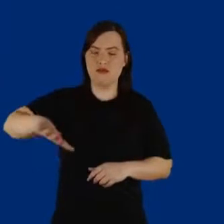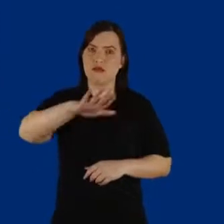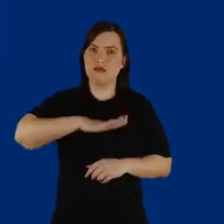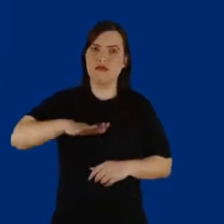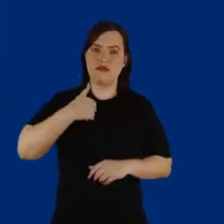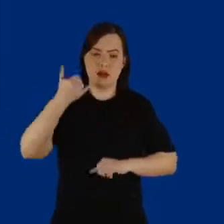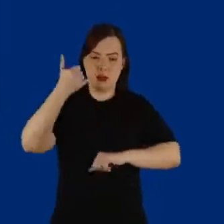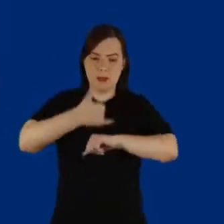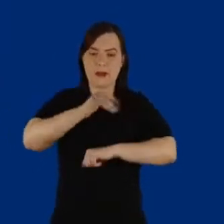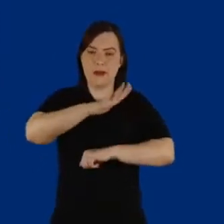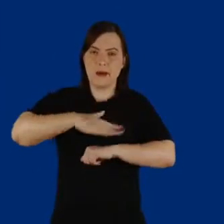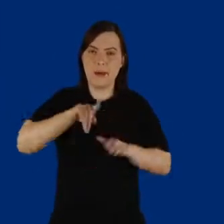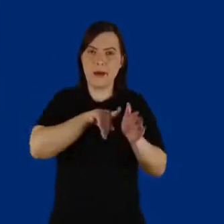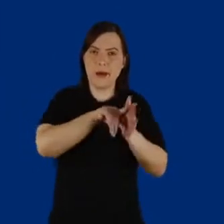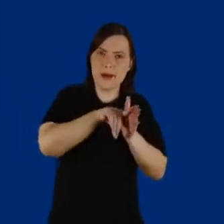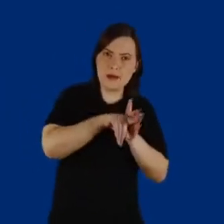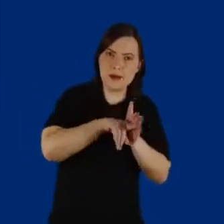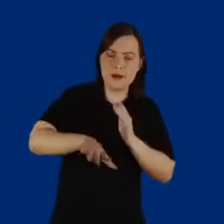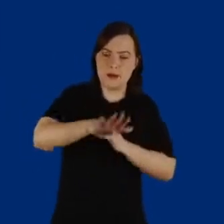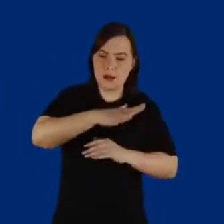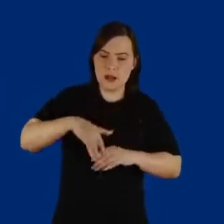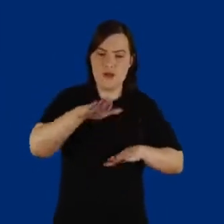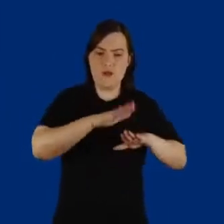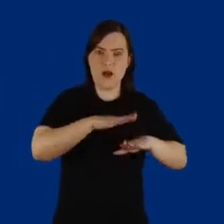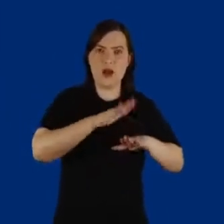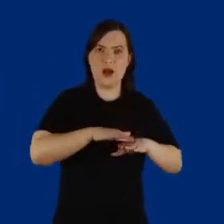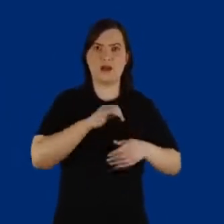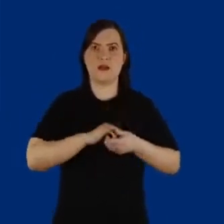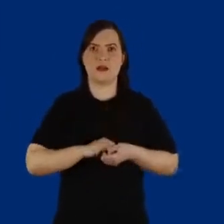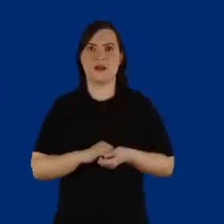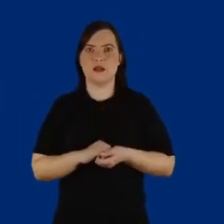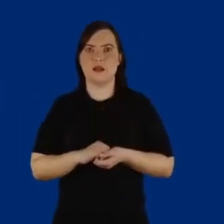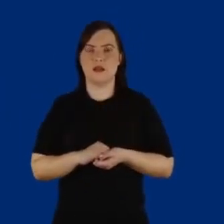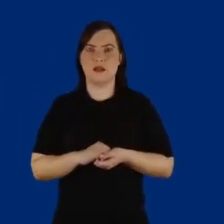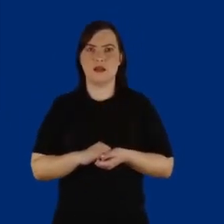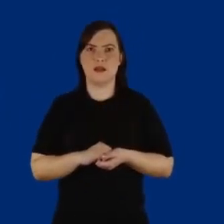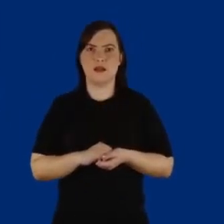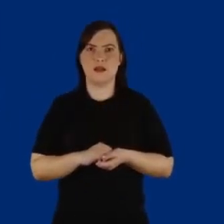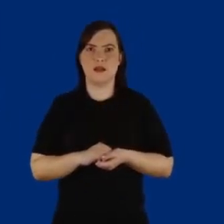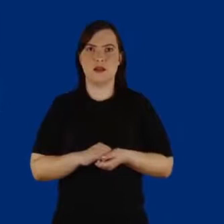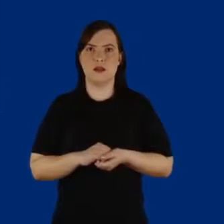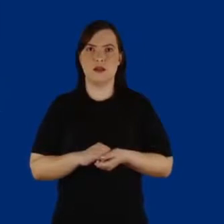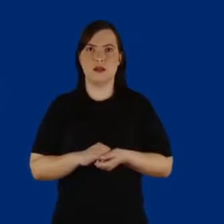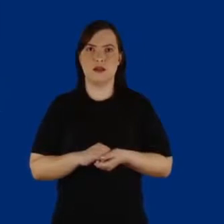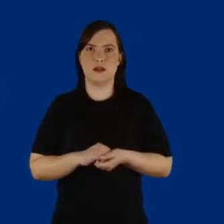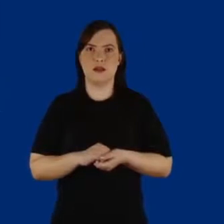lidera o campo, que pesquisa o campo, que produz... Oi?